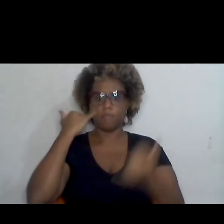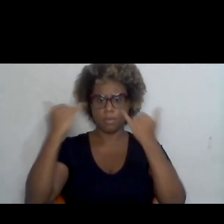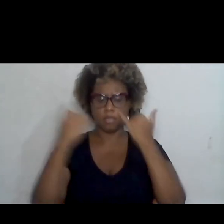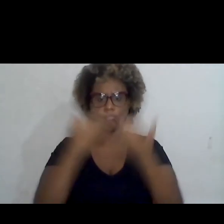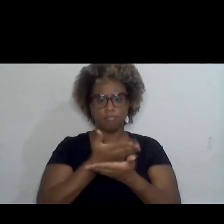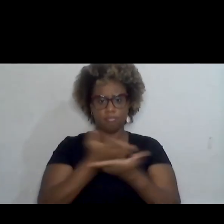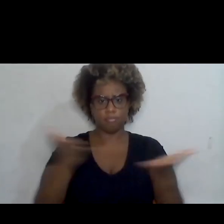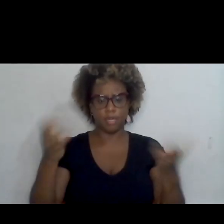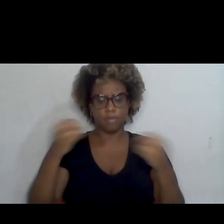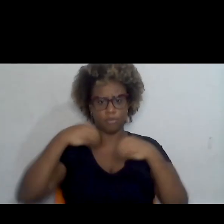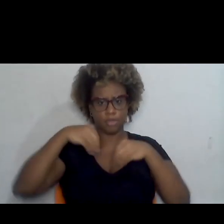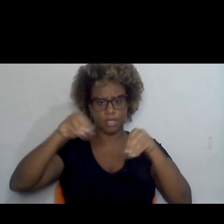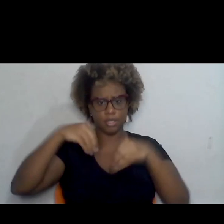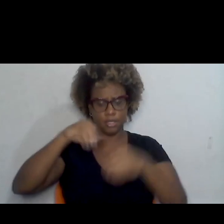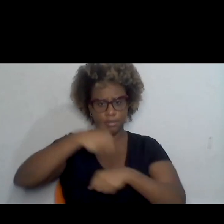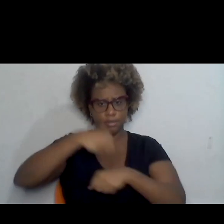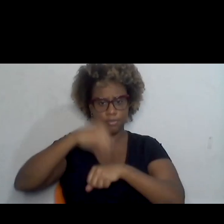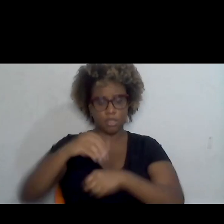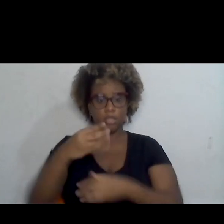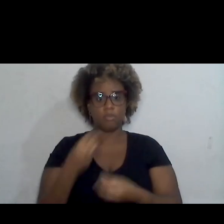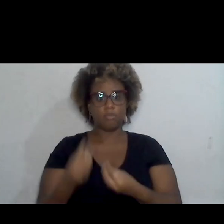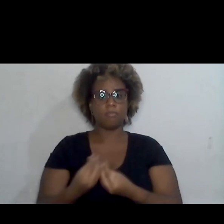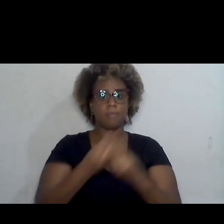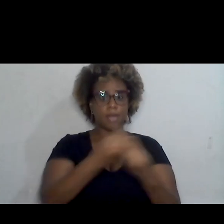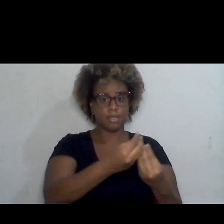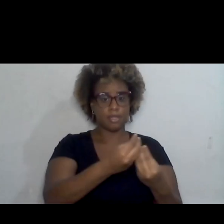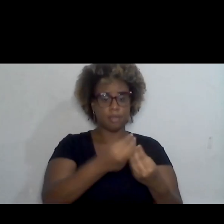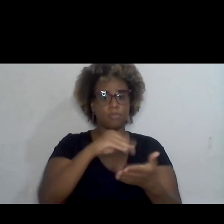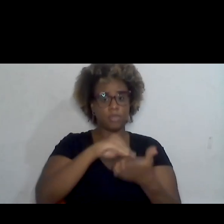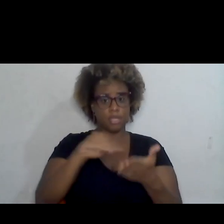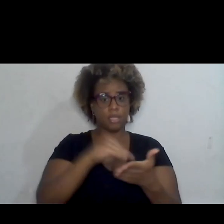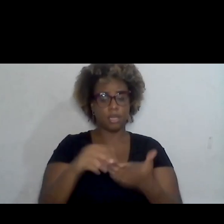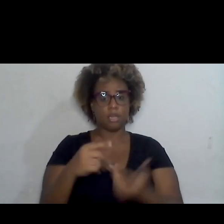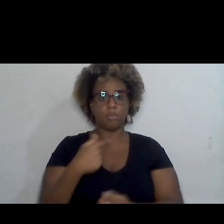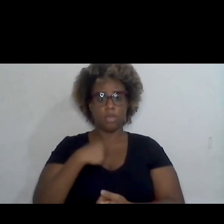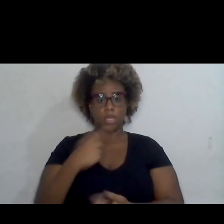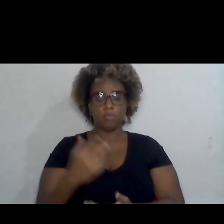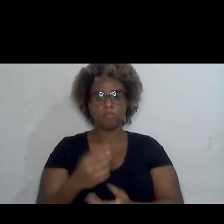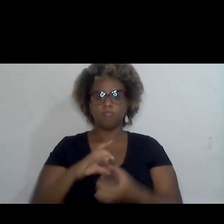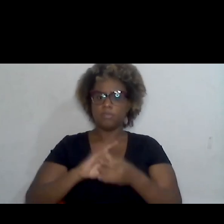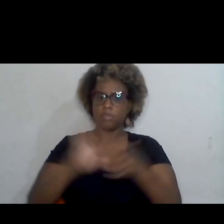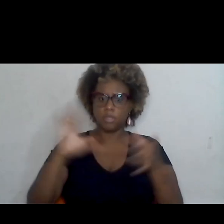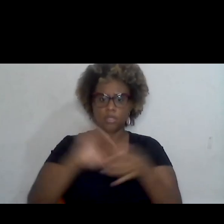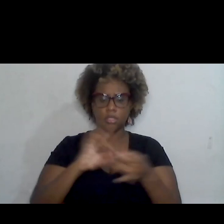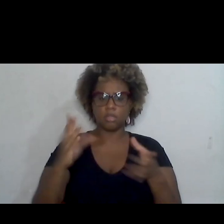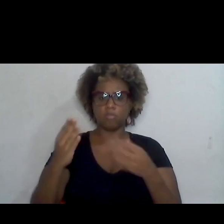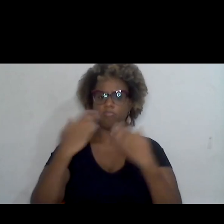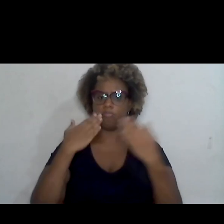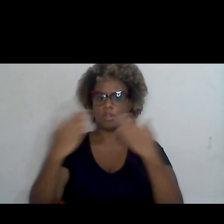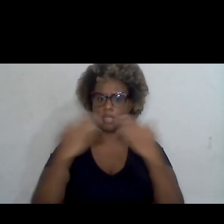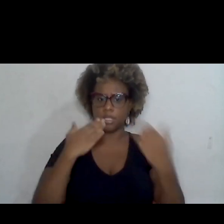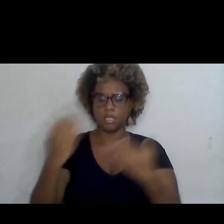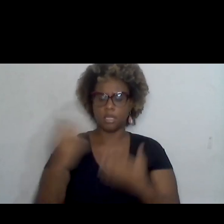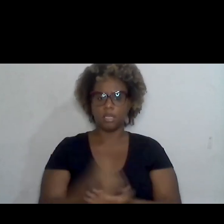passar para o secretário e qualquer dúvida, estou à disposição, como o Pete falou, falo inclusive por toda a secretaria, Amanda,